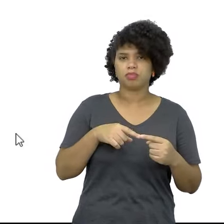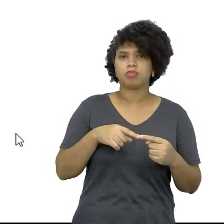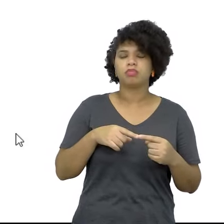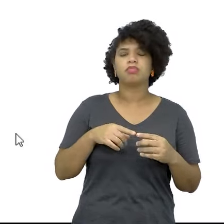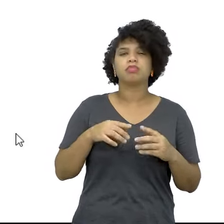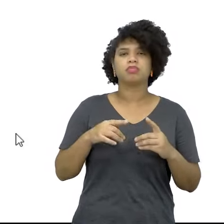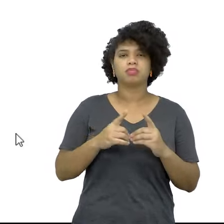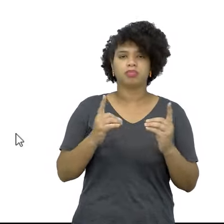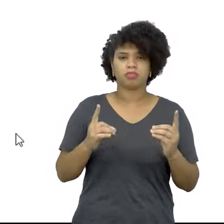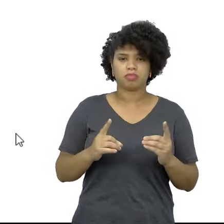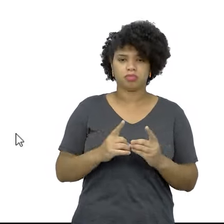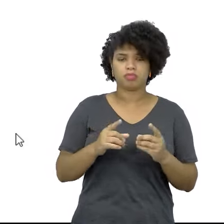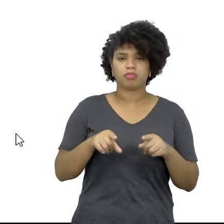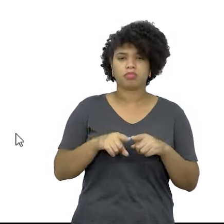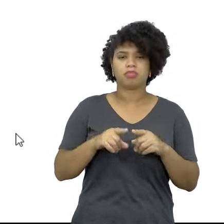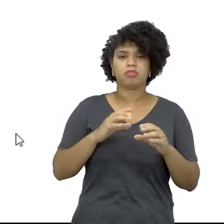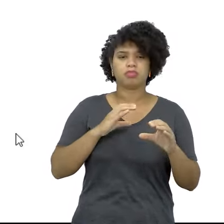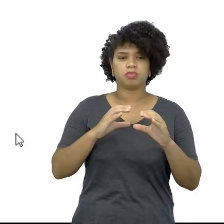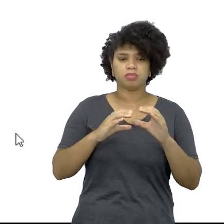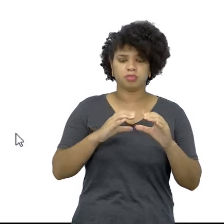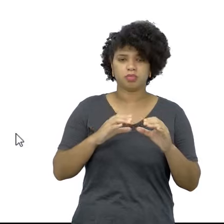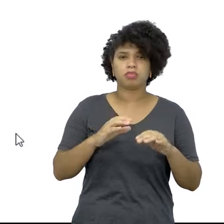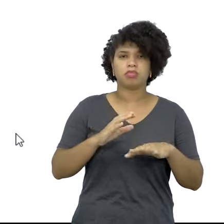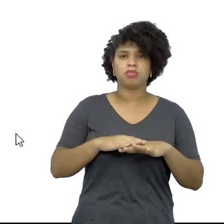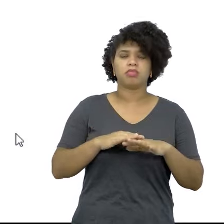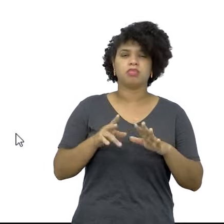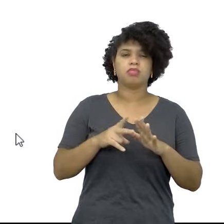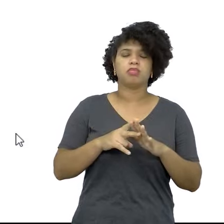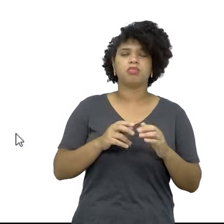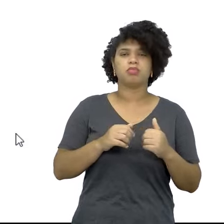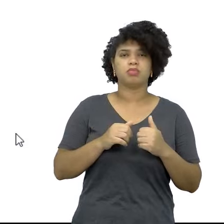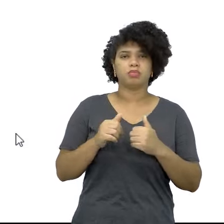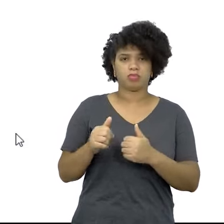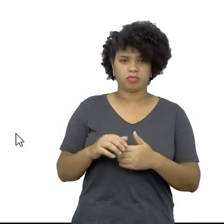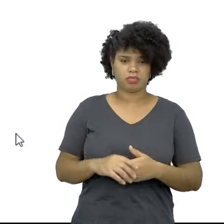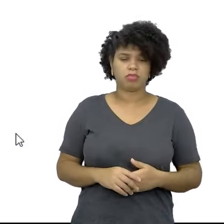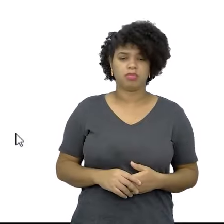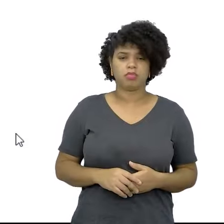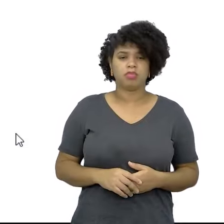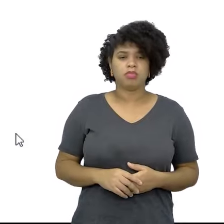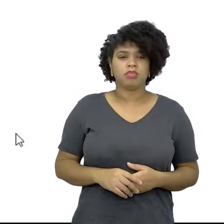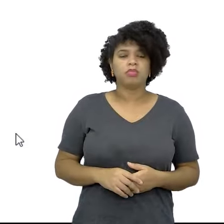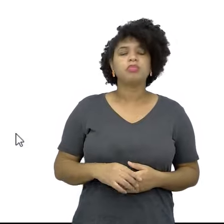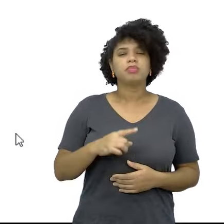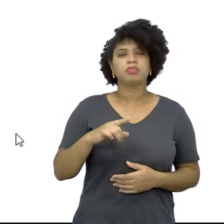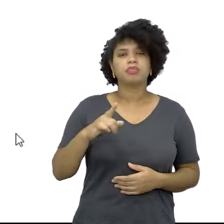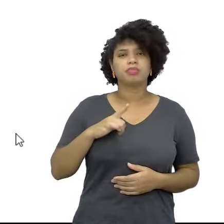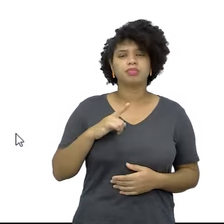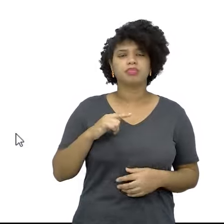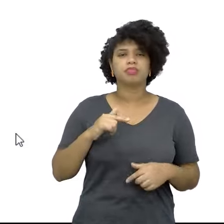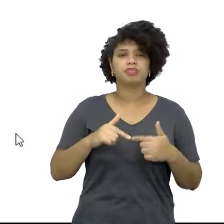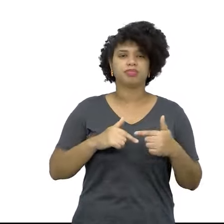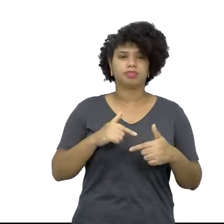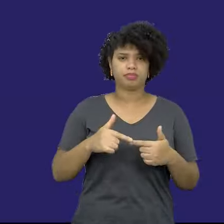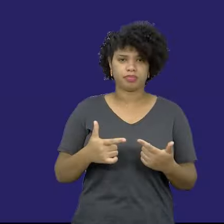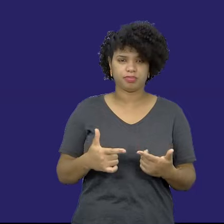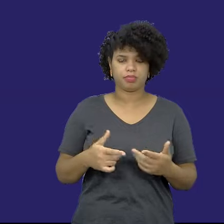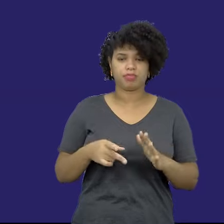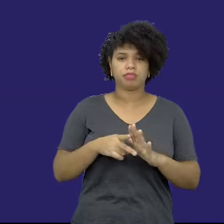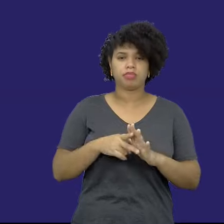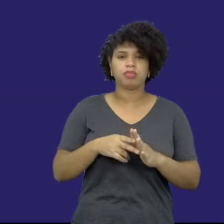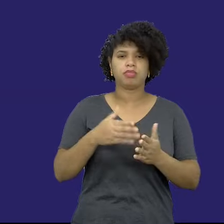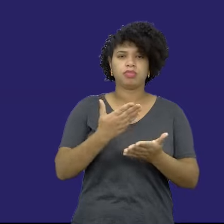está aí por trás desse trabalho com a sequência. Vocês terão aí o trabalho de